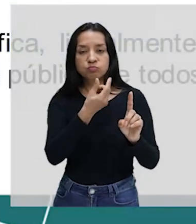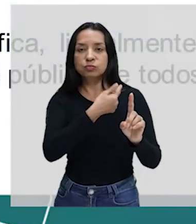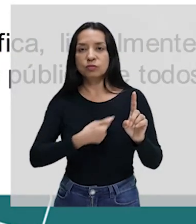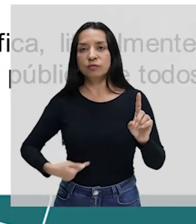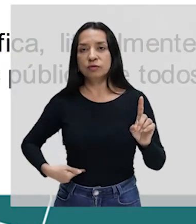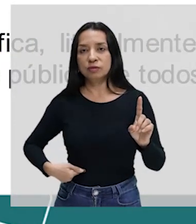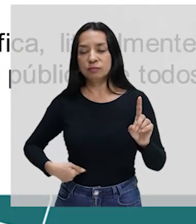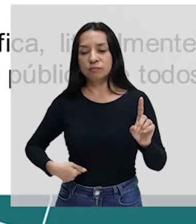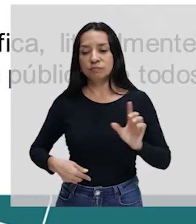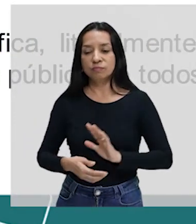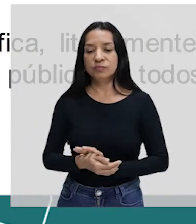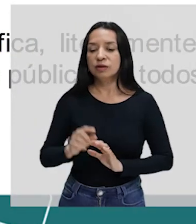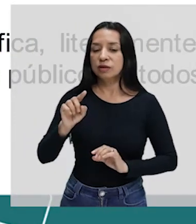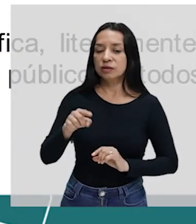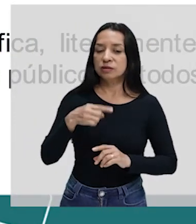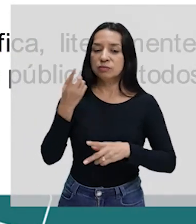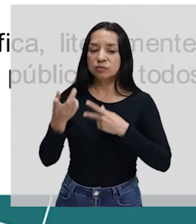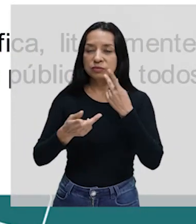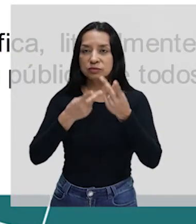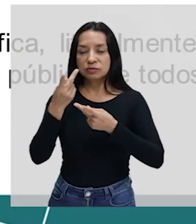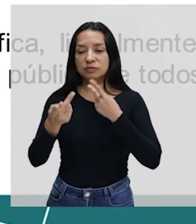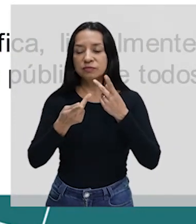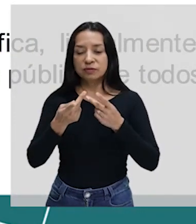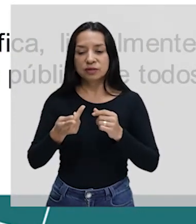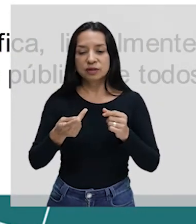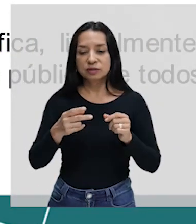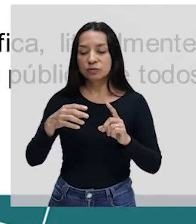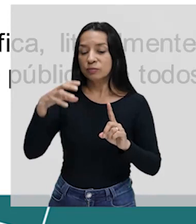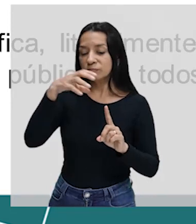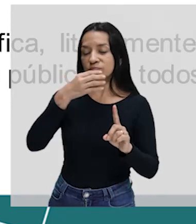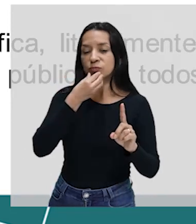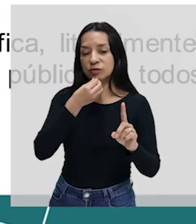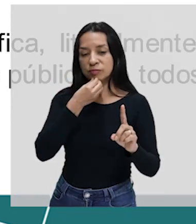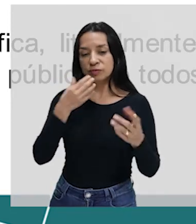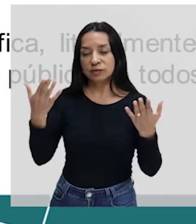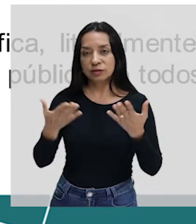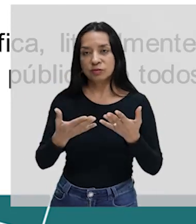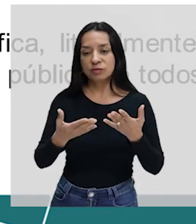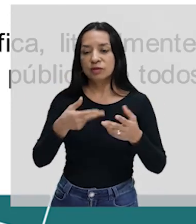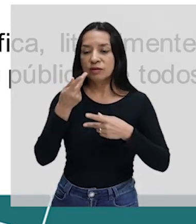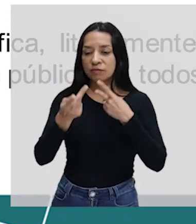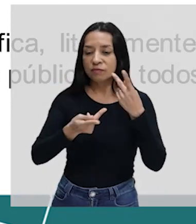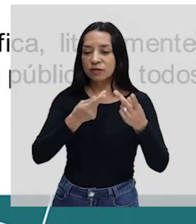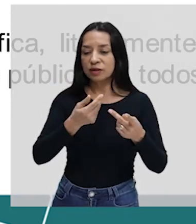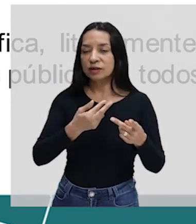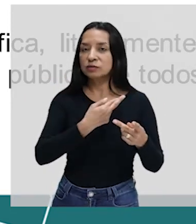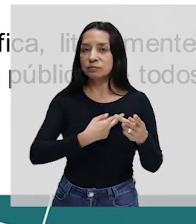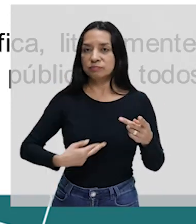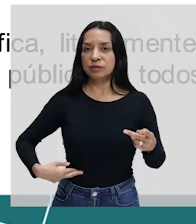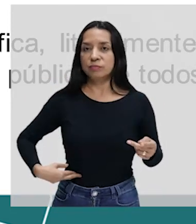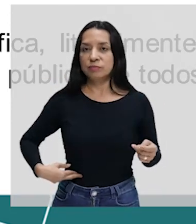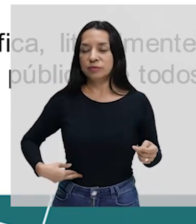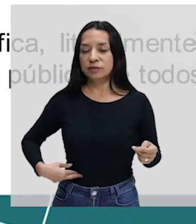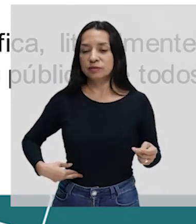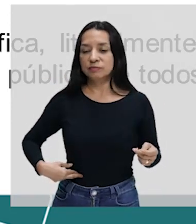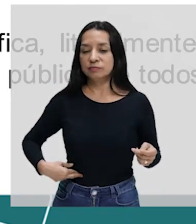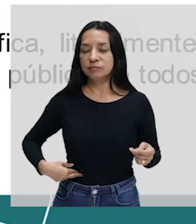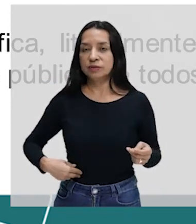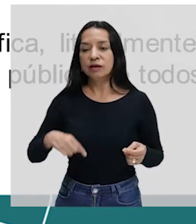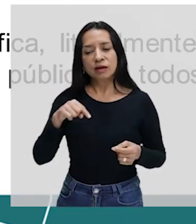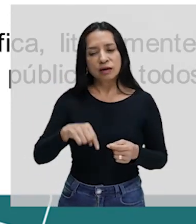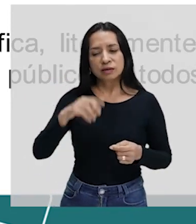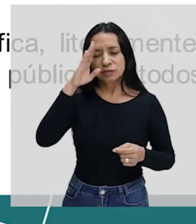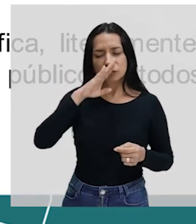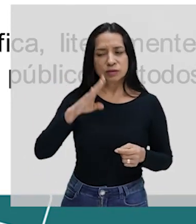E aí, depois de falar sobre monarquia, é a hora de falar sobre república, que para nós aqui no Brasil é uma coisa mais